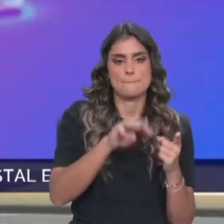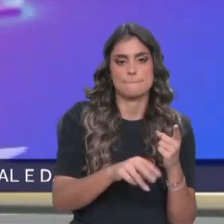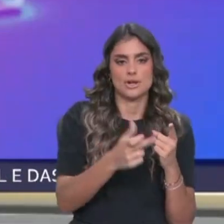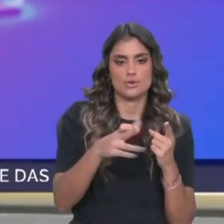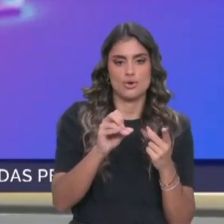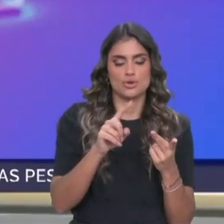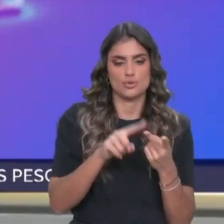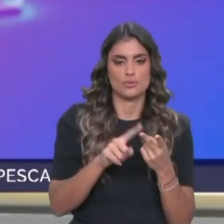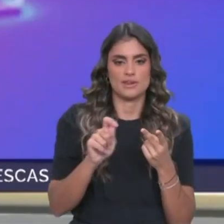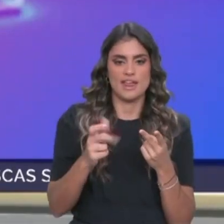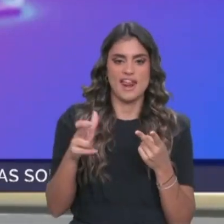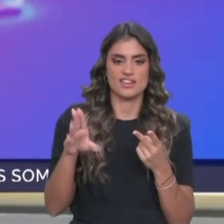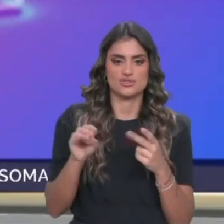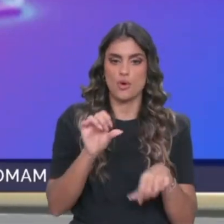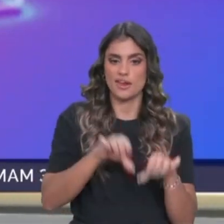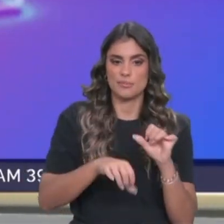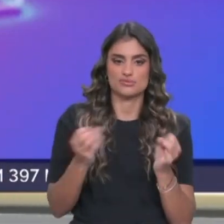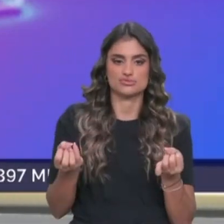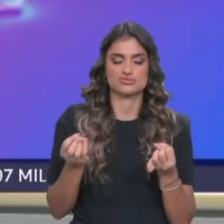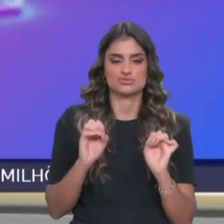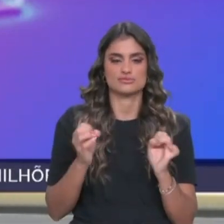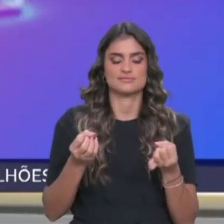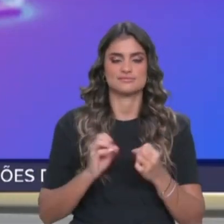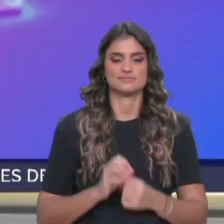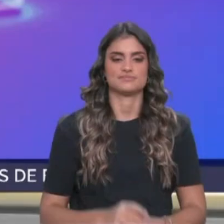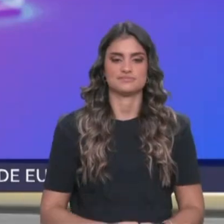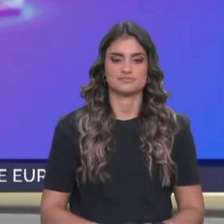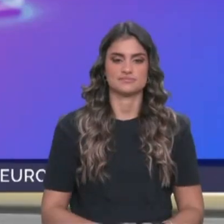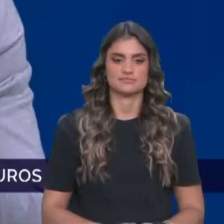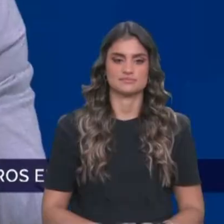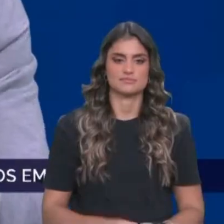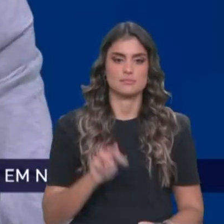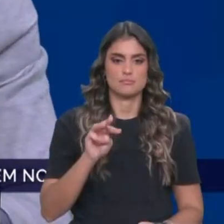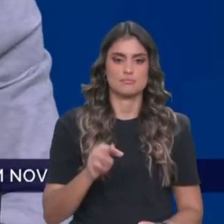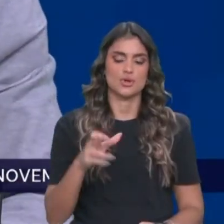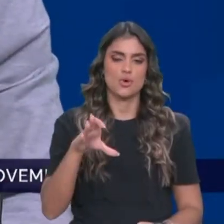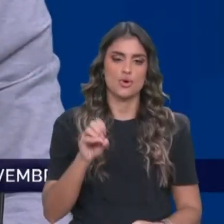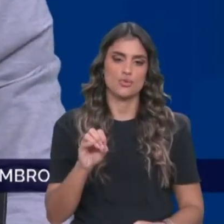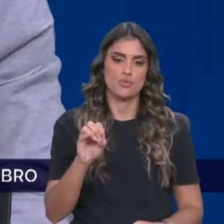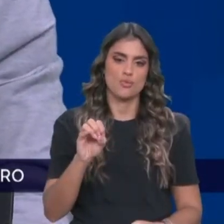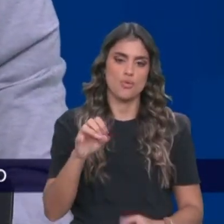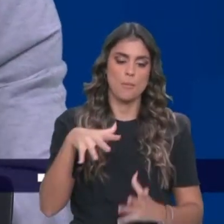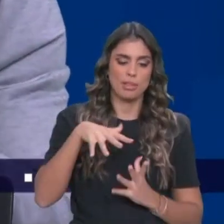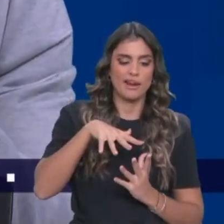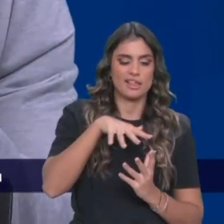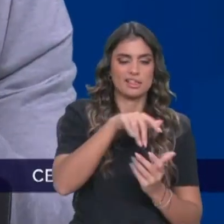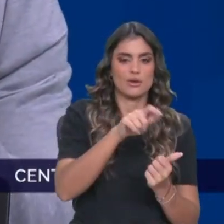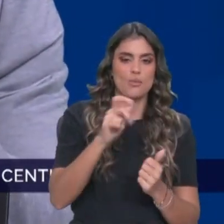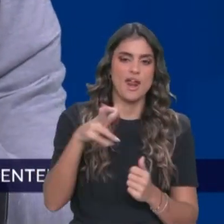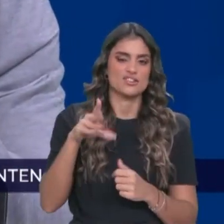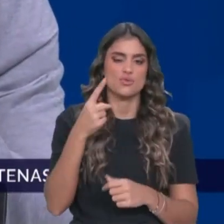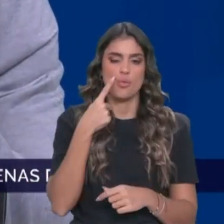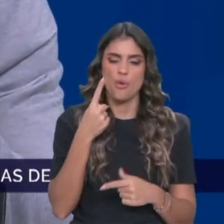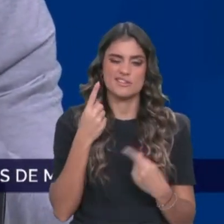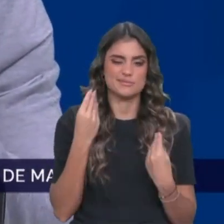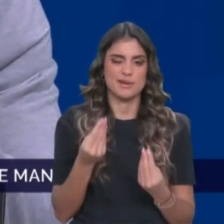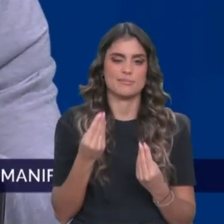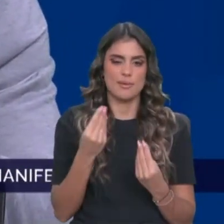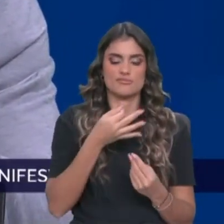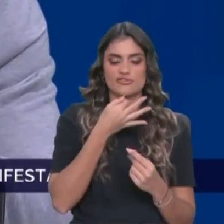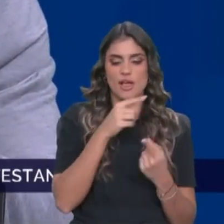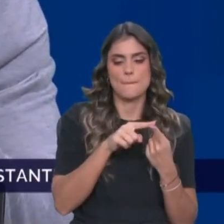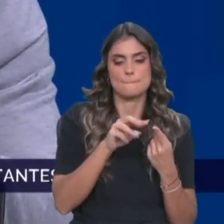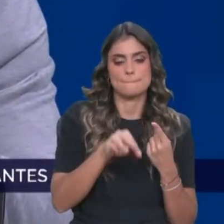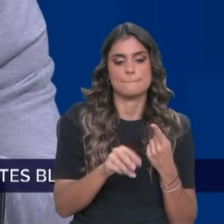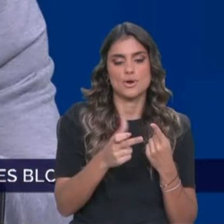Eris. Mercúrio mas não é o químico. Exato. Mercúrio toda a gente planeta. Conhece, Eris nem por isso, não é? Então vamos lá a Mercúrio.